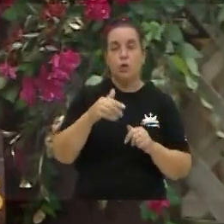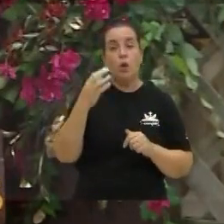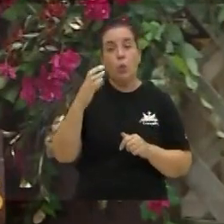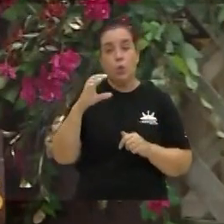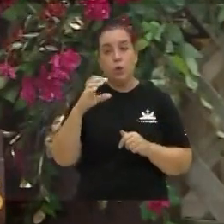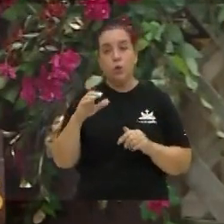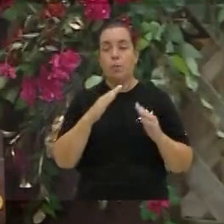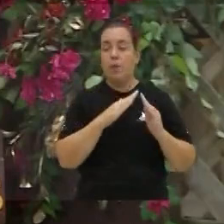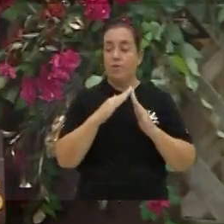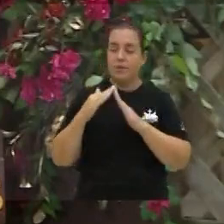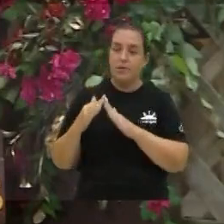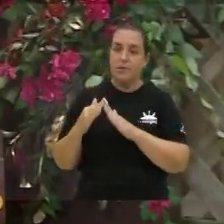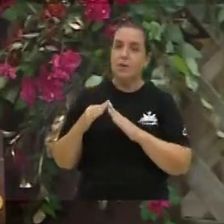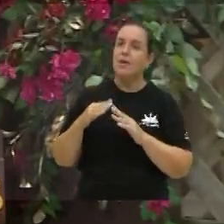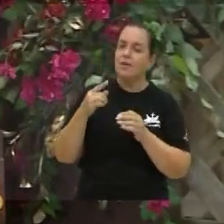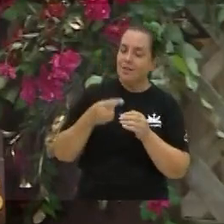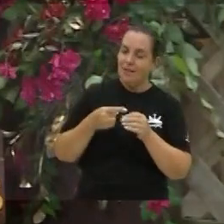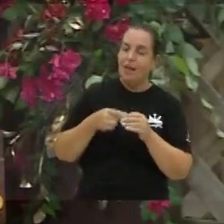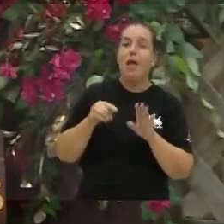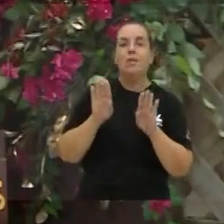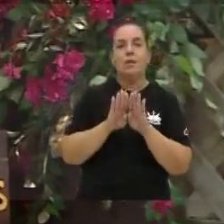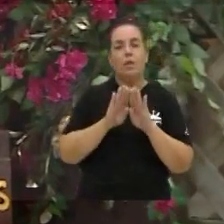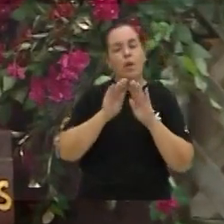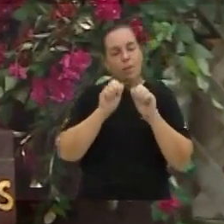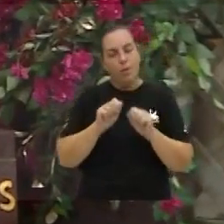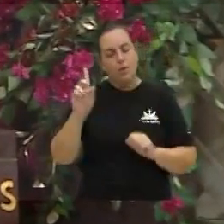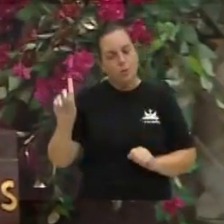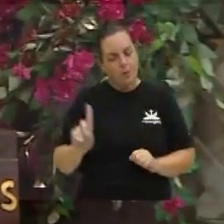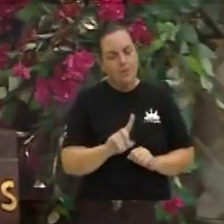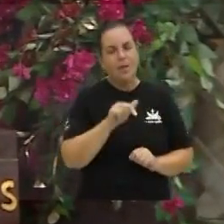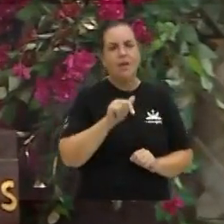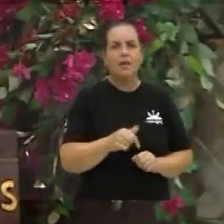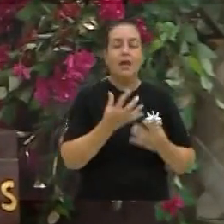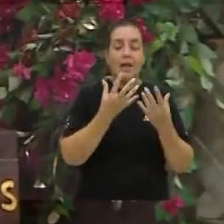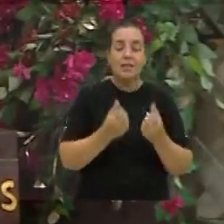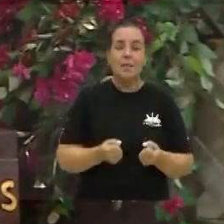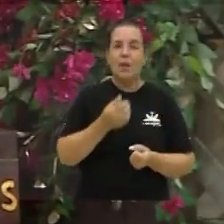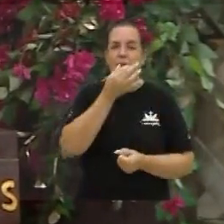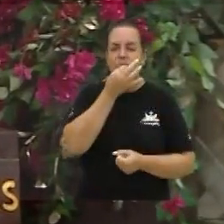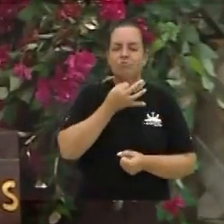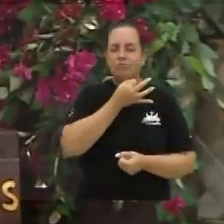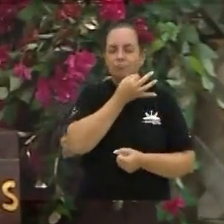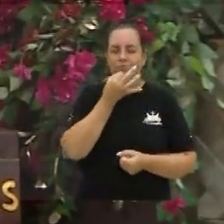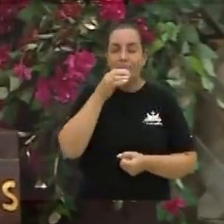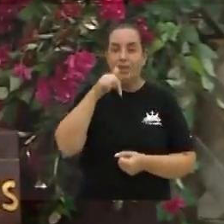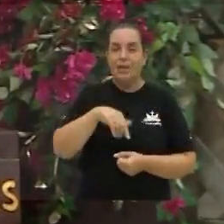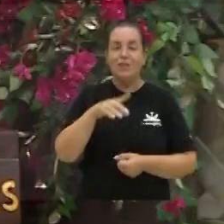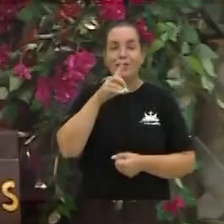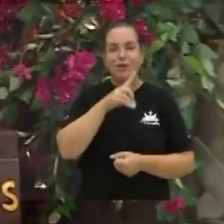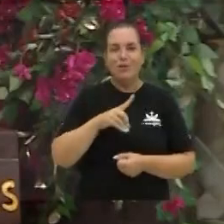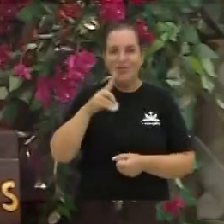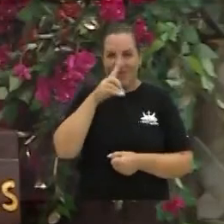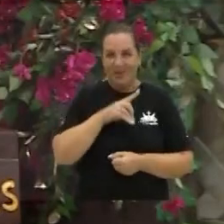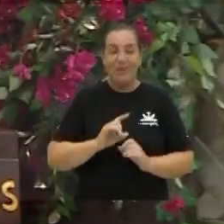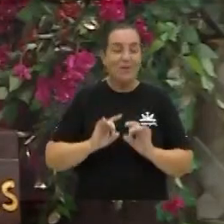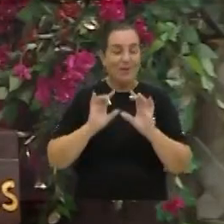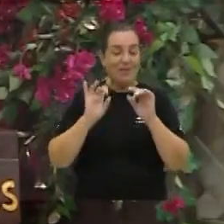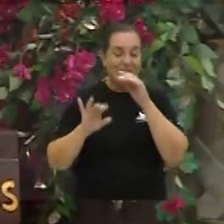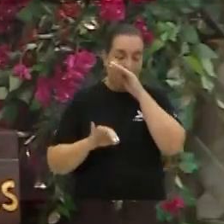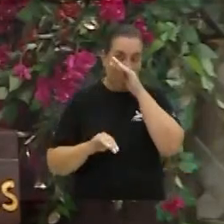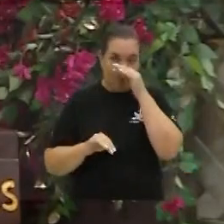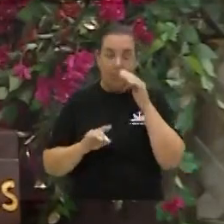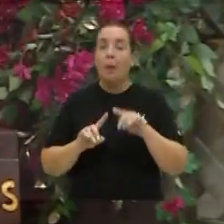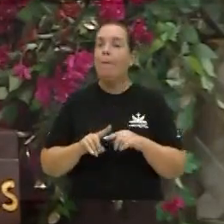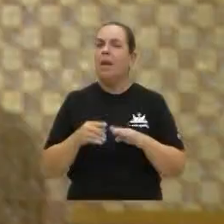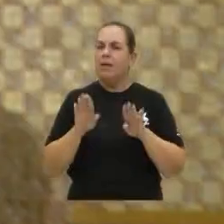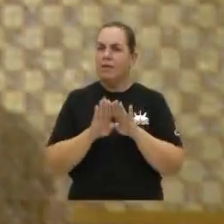região metropolitana, poderão passar e receber a hóstia santa neste domingo. Mas também,